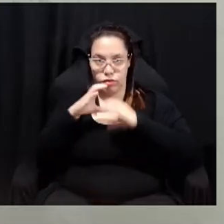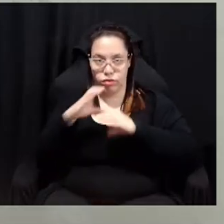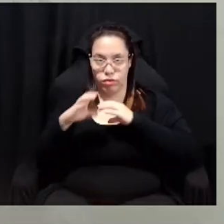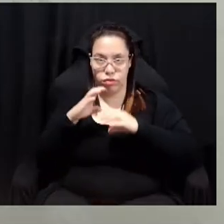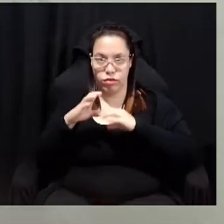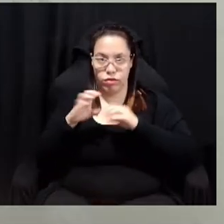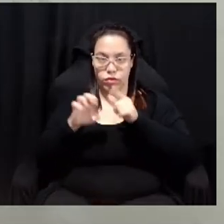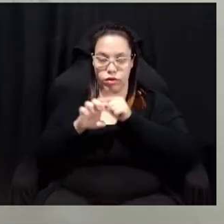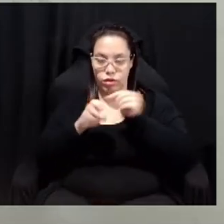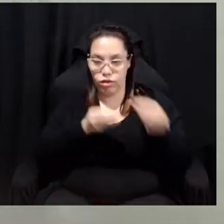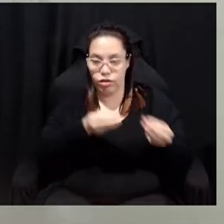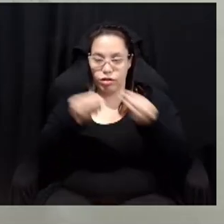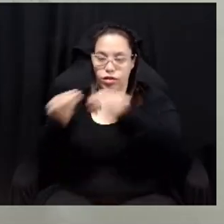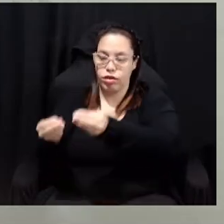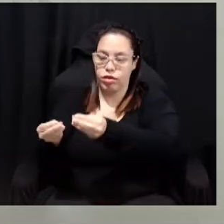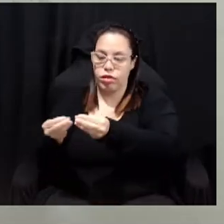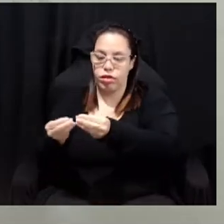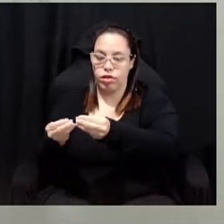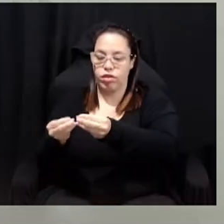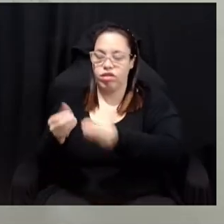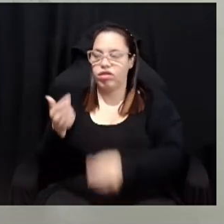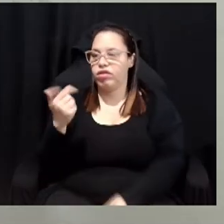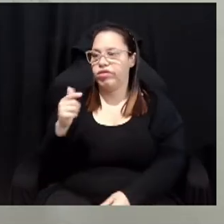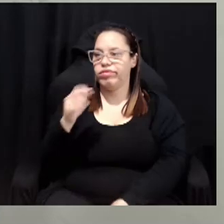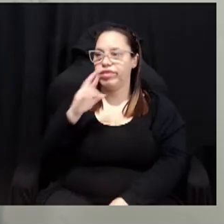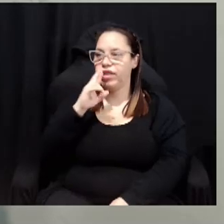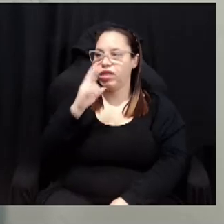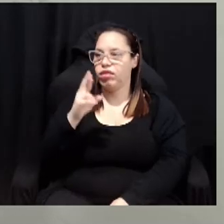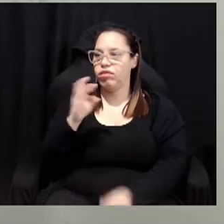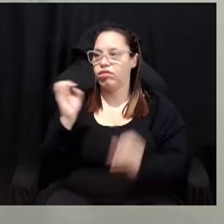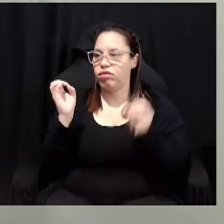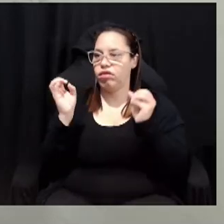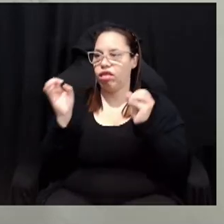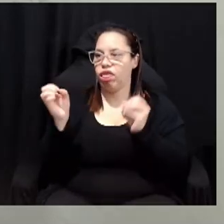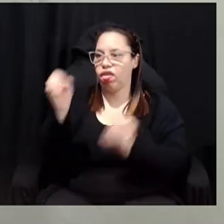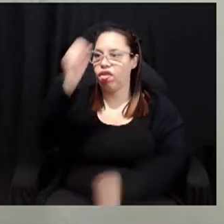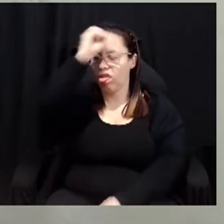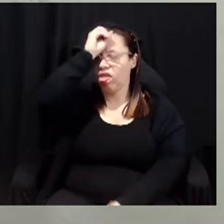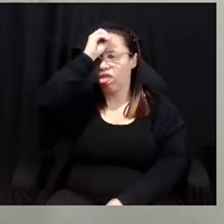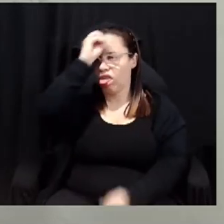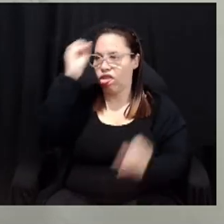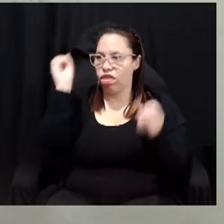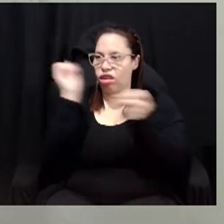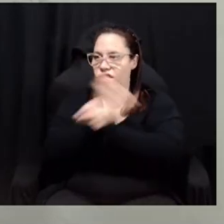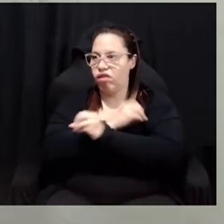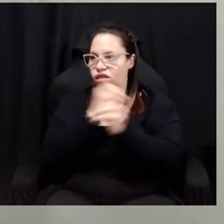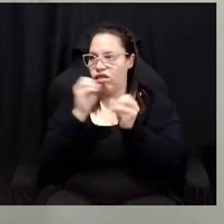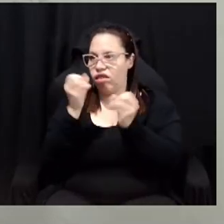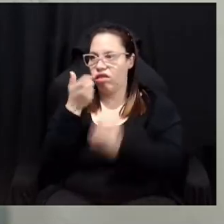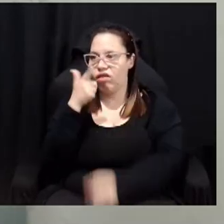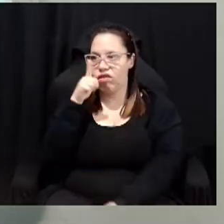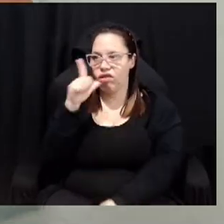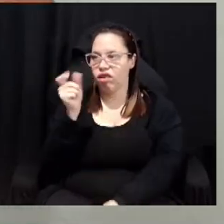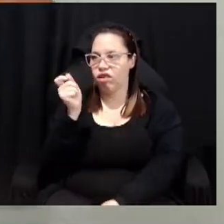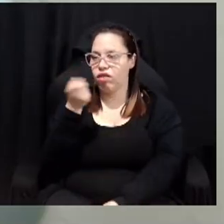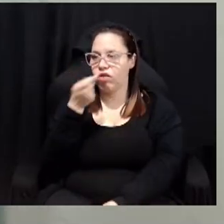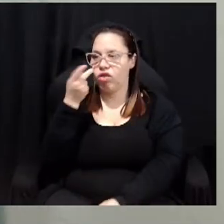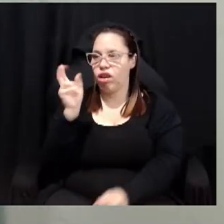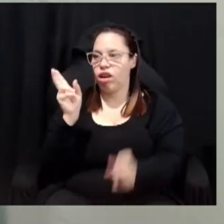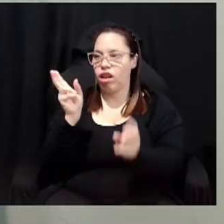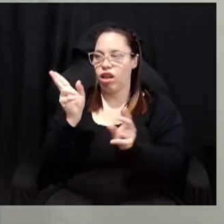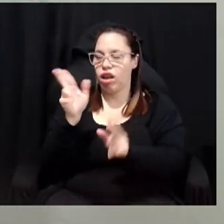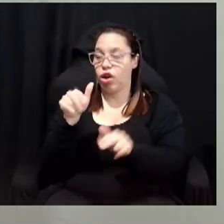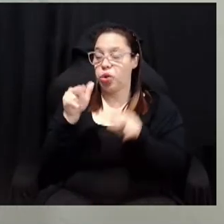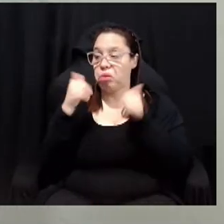para a gente e aí ele não responde, ele não me dá o retorno, eu não consigo falar com ele naquele canal de comunicação. Então não adianta ter